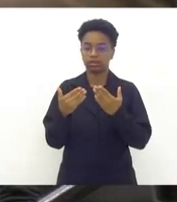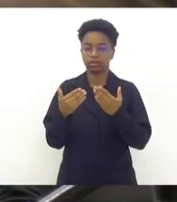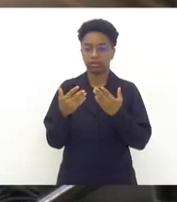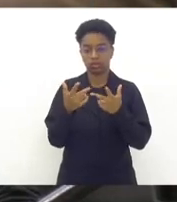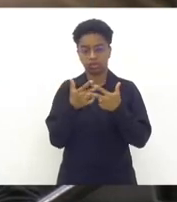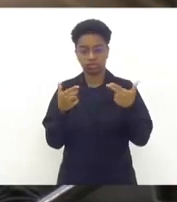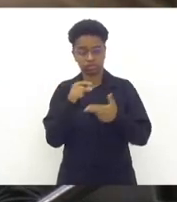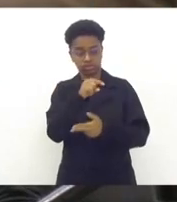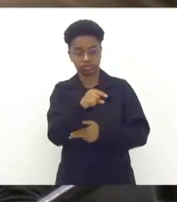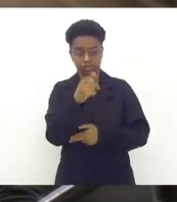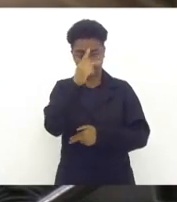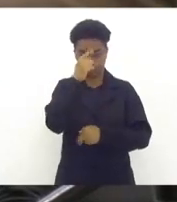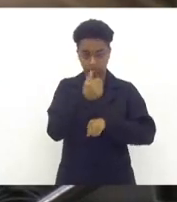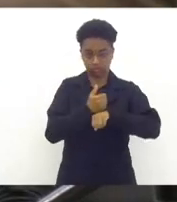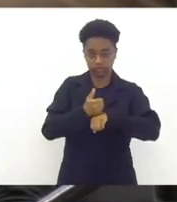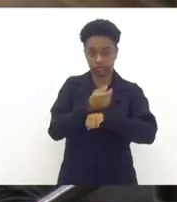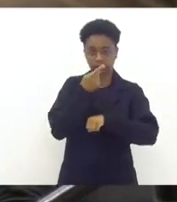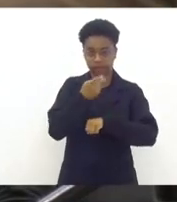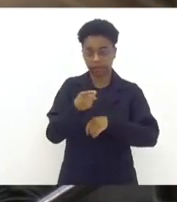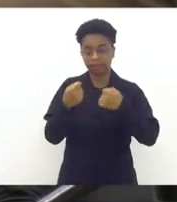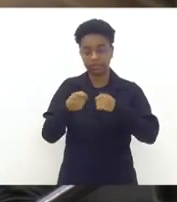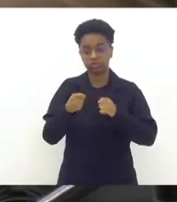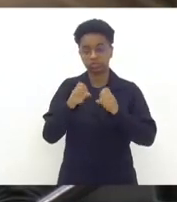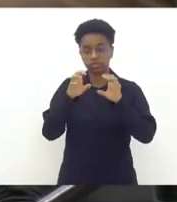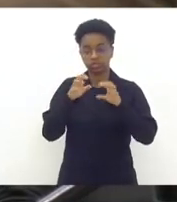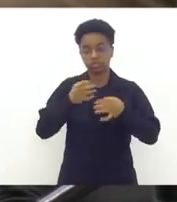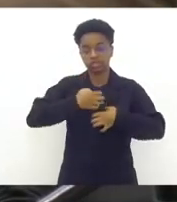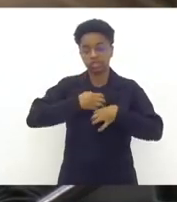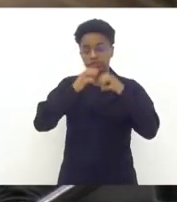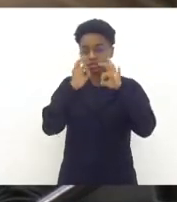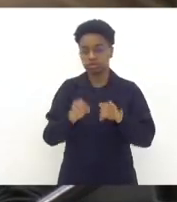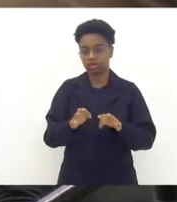estão dizendo que deva ser o mecanismo